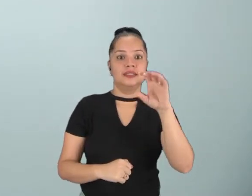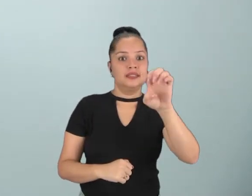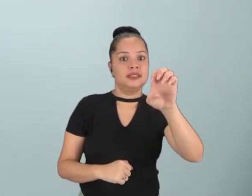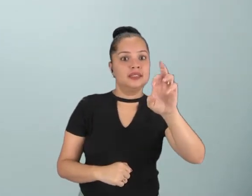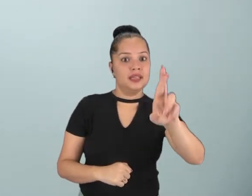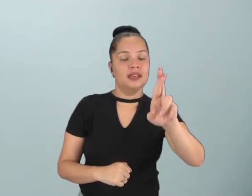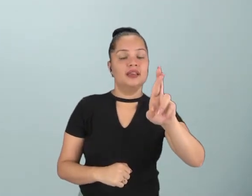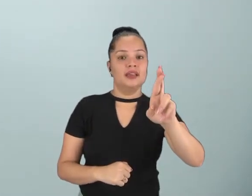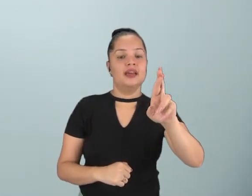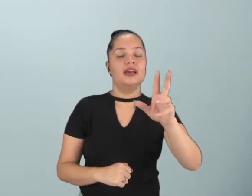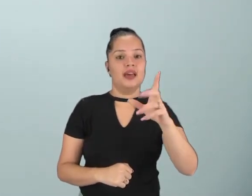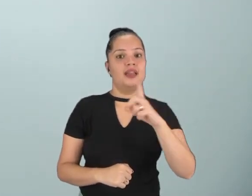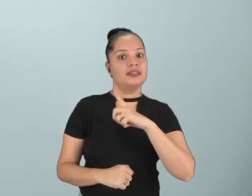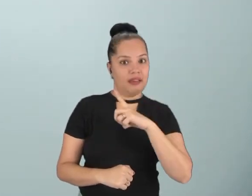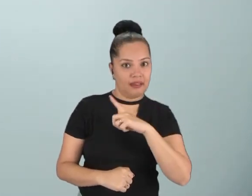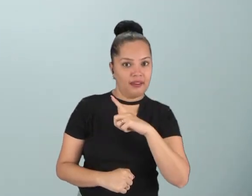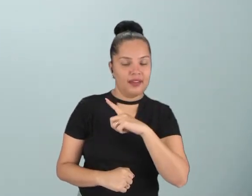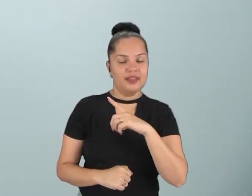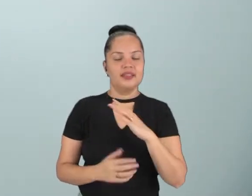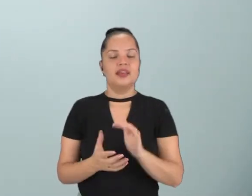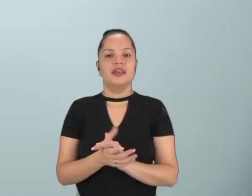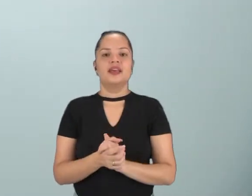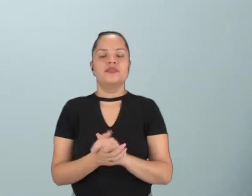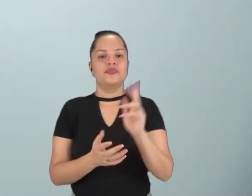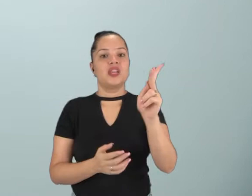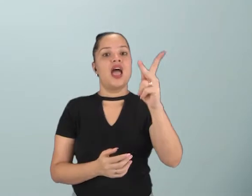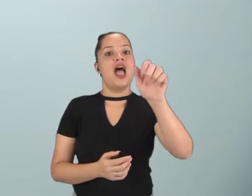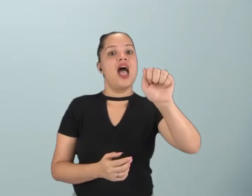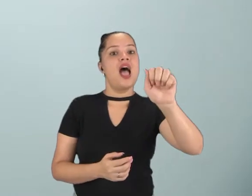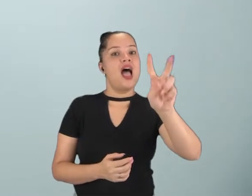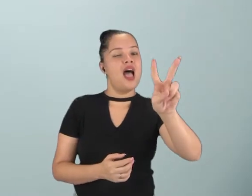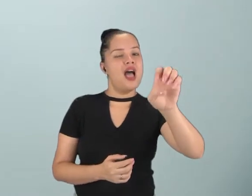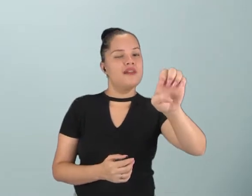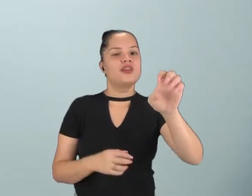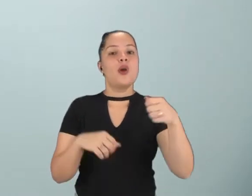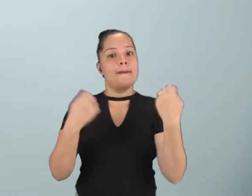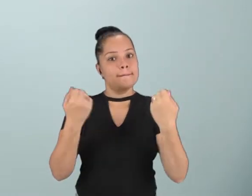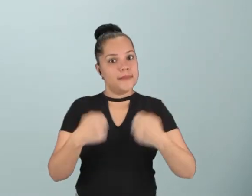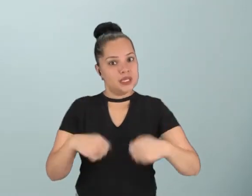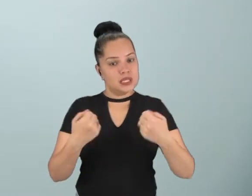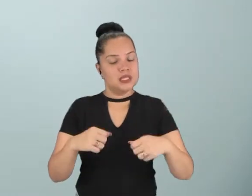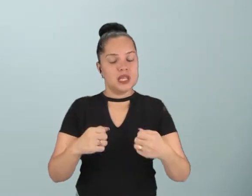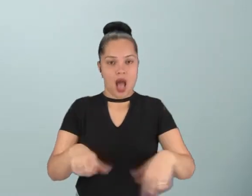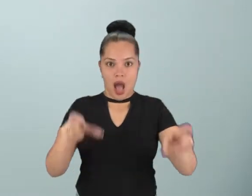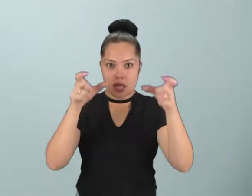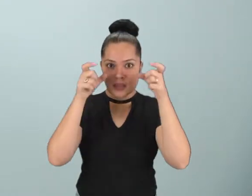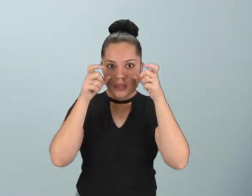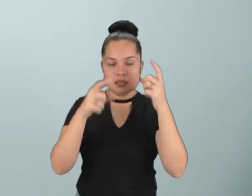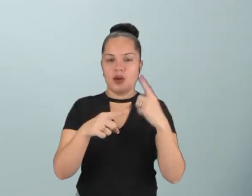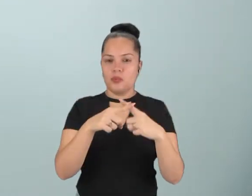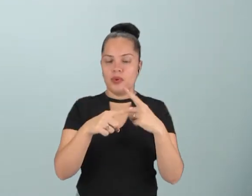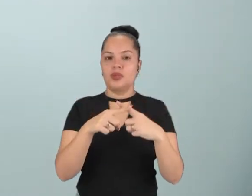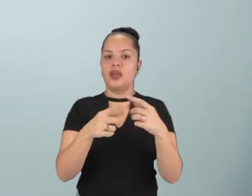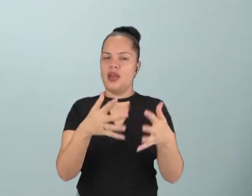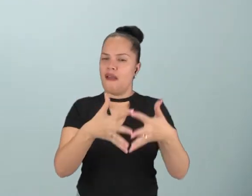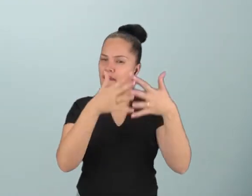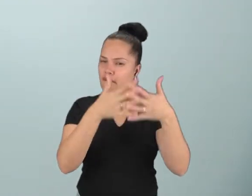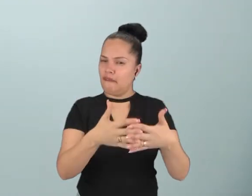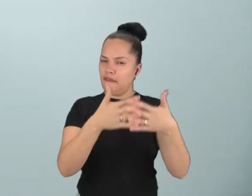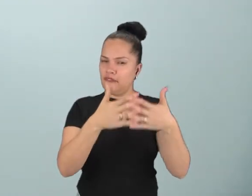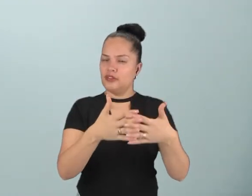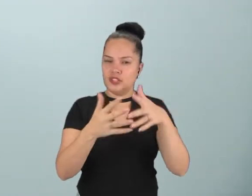have. Então, prestem muita atenção, porque esse verbo é muito confundido na língua inglesa e é motivo de muitos erros em redações,